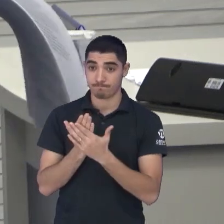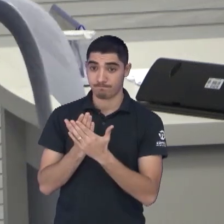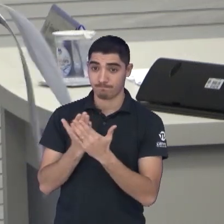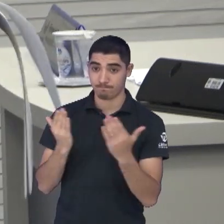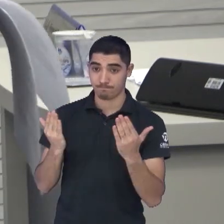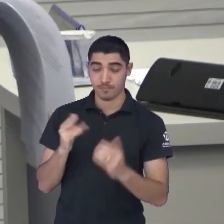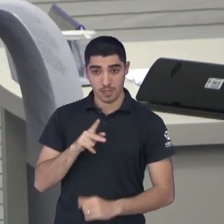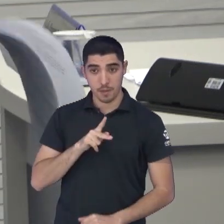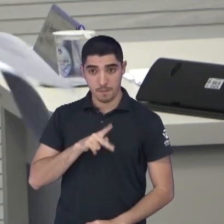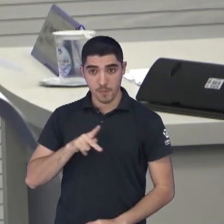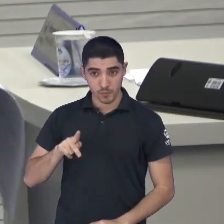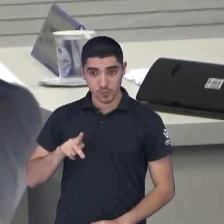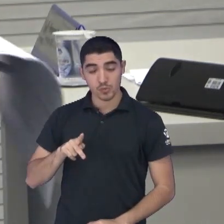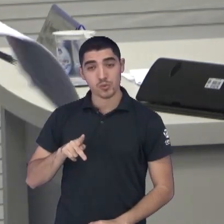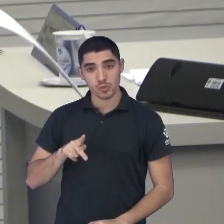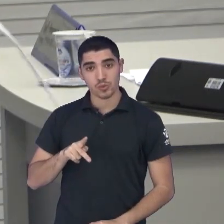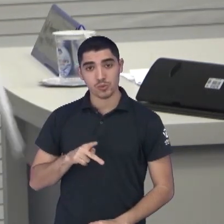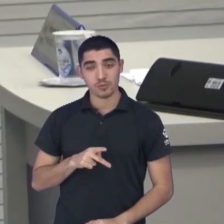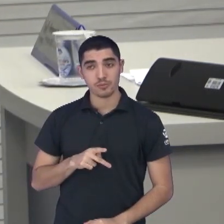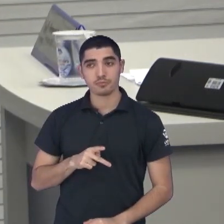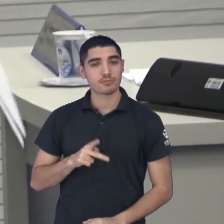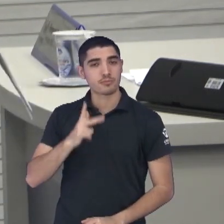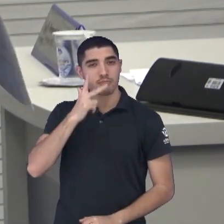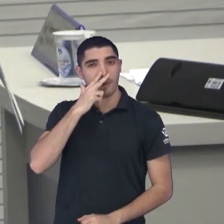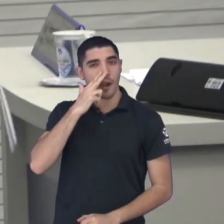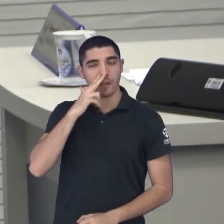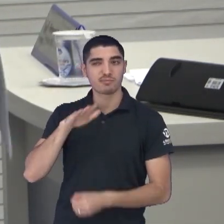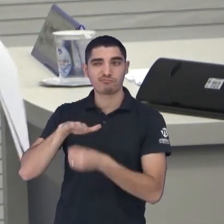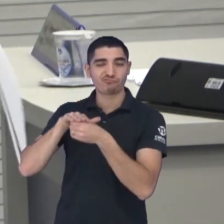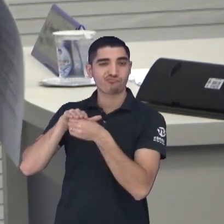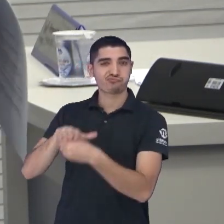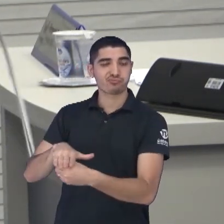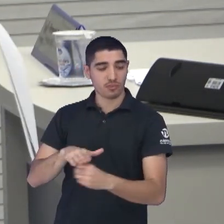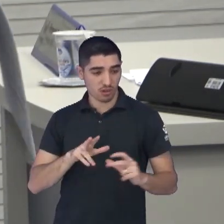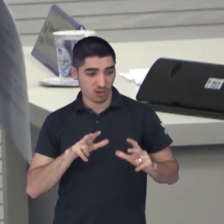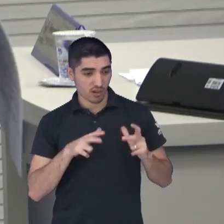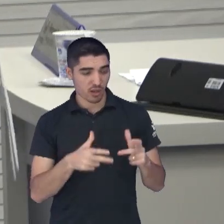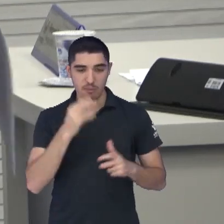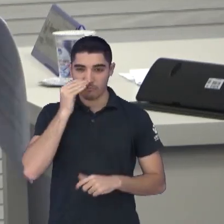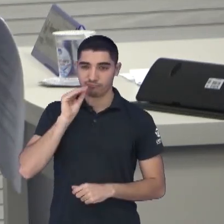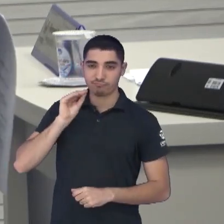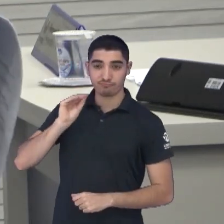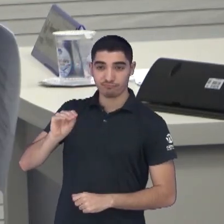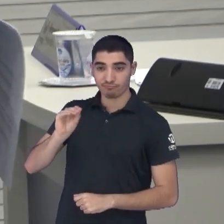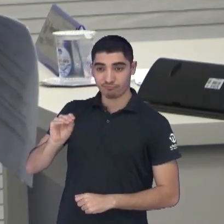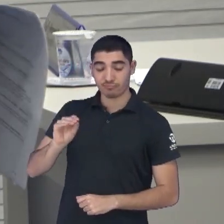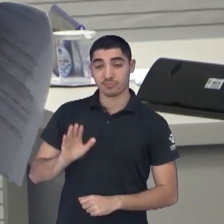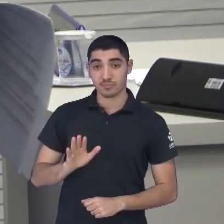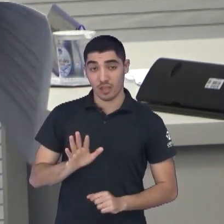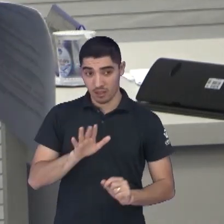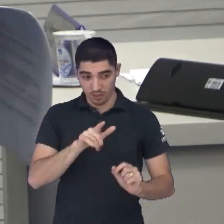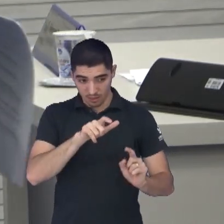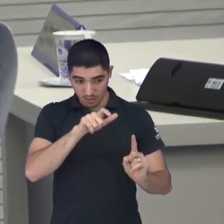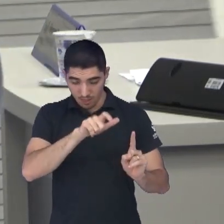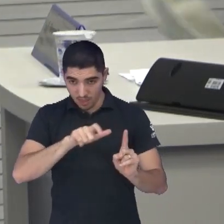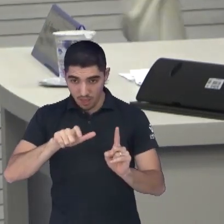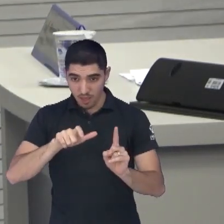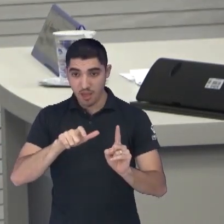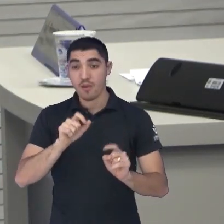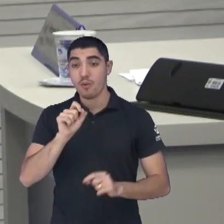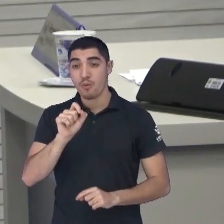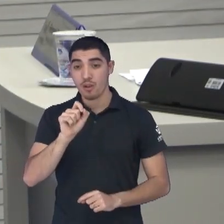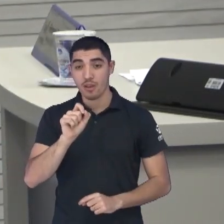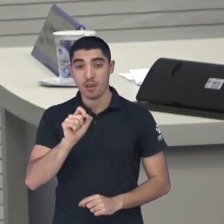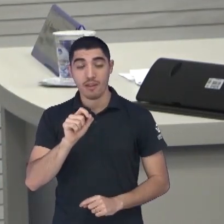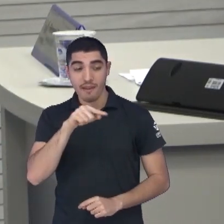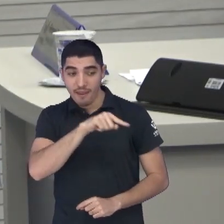aí sendo massacradas por essa Câmara, pelos espertos, não sábios. Quem faz isso aí, essas palhaçadas,